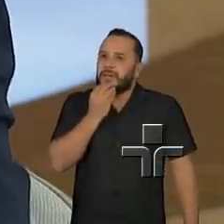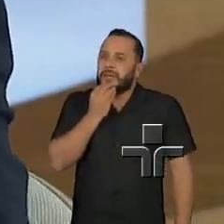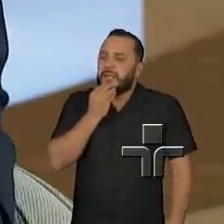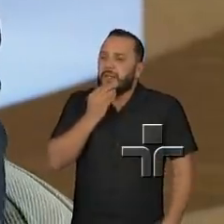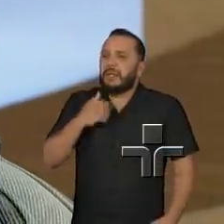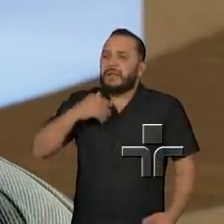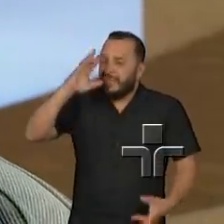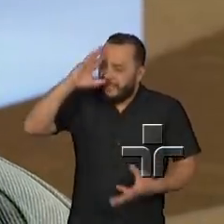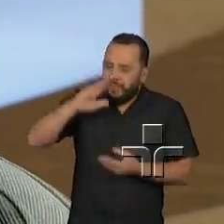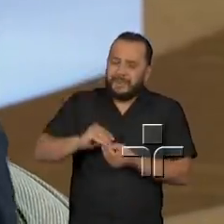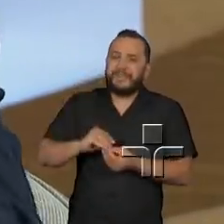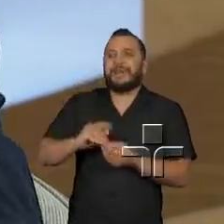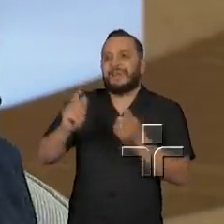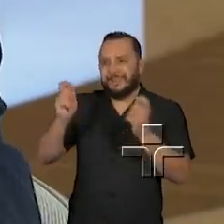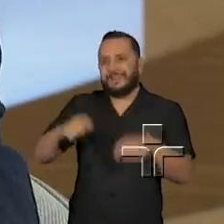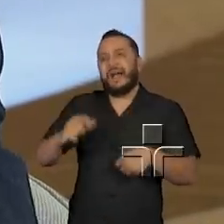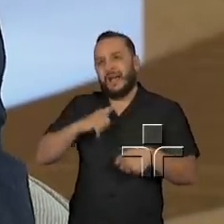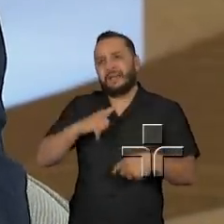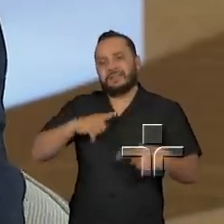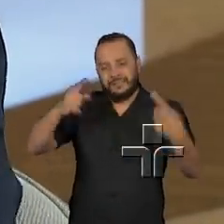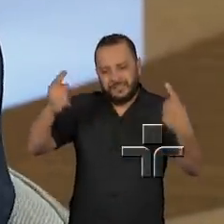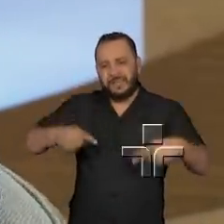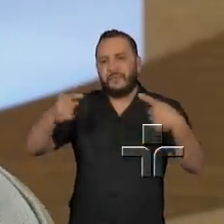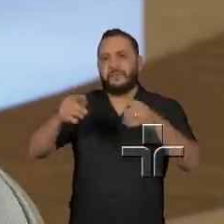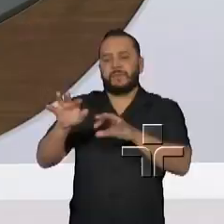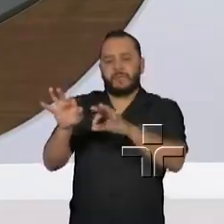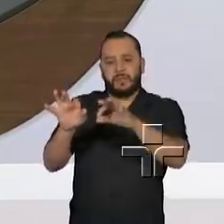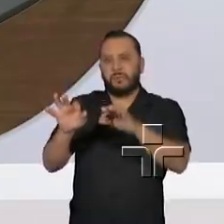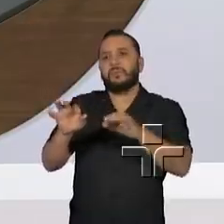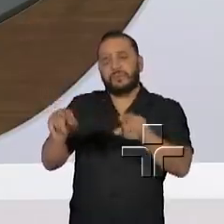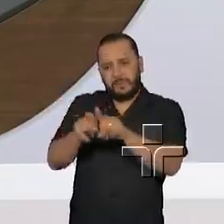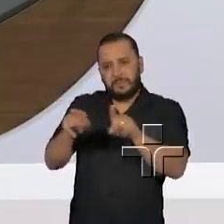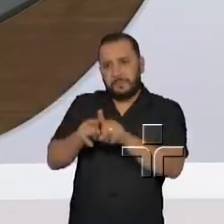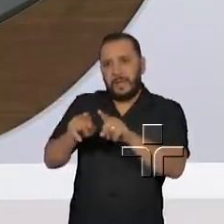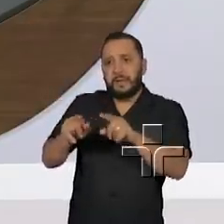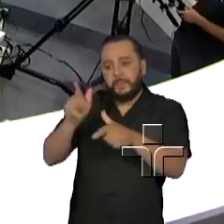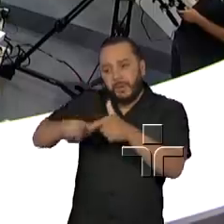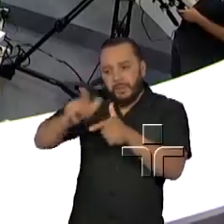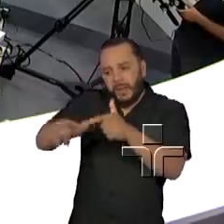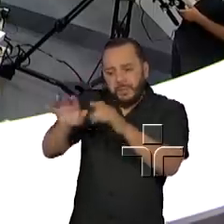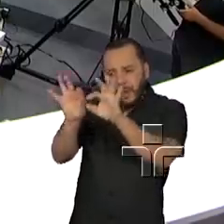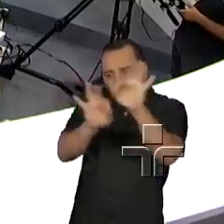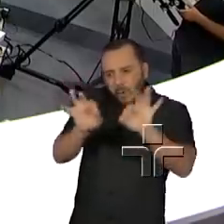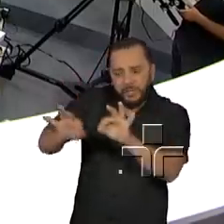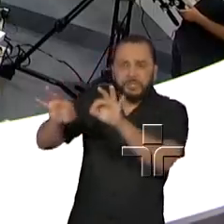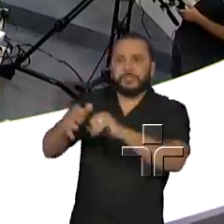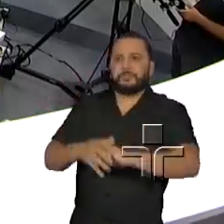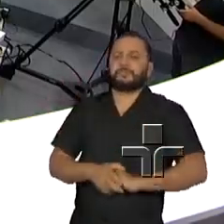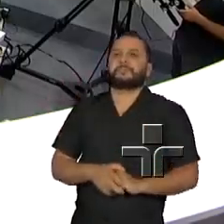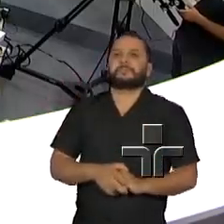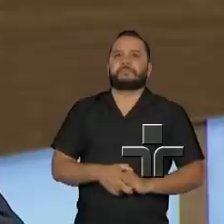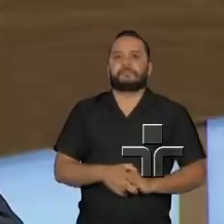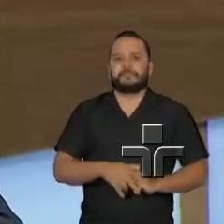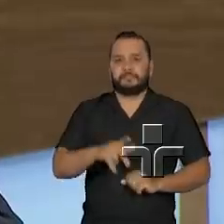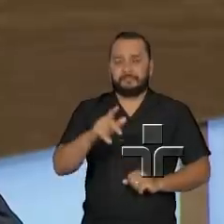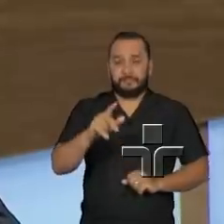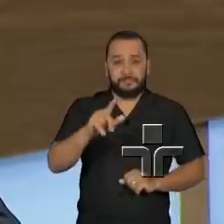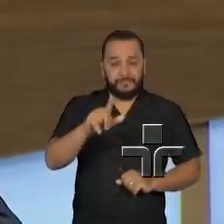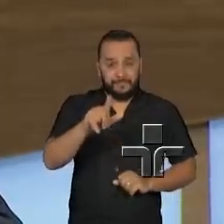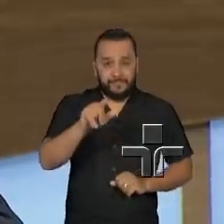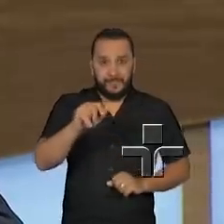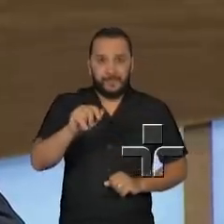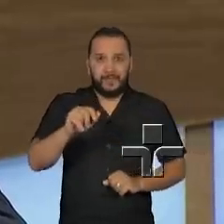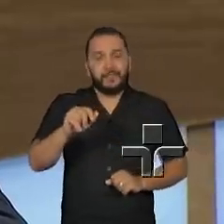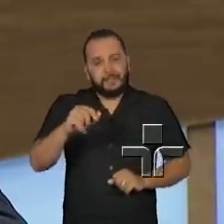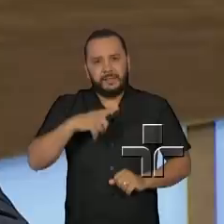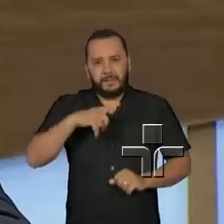possível corrigir esse desatino. Agora sim, Reinaldo. O que eu ia acrescentar só é que se isso não traz a gente de novo para o buraco